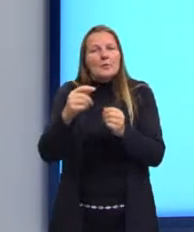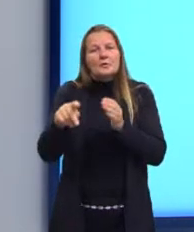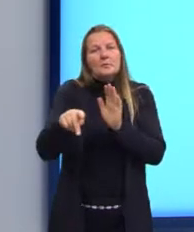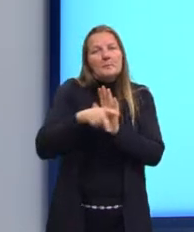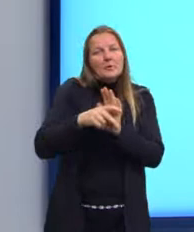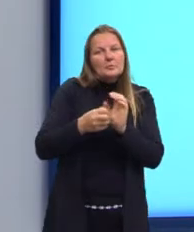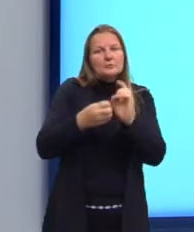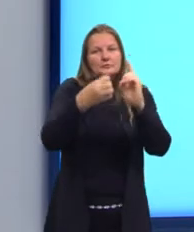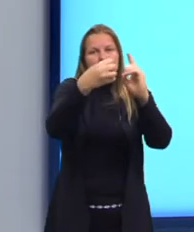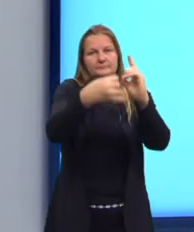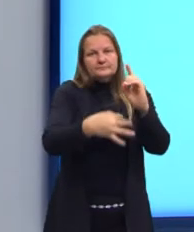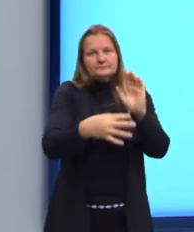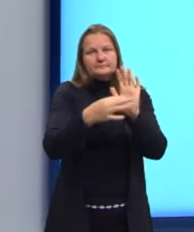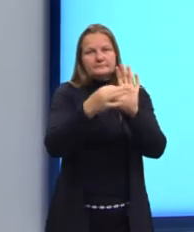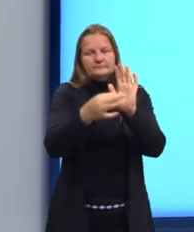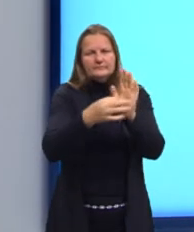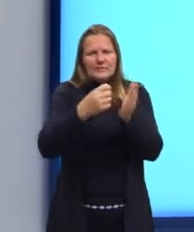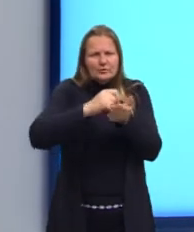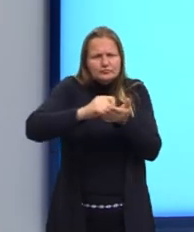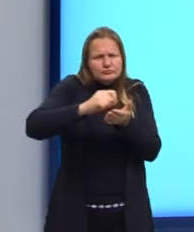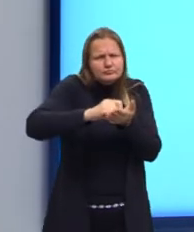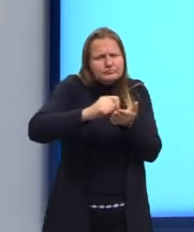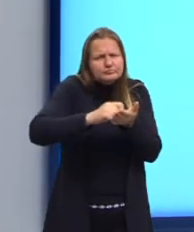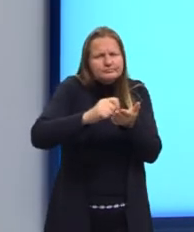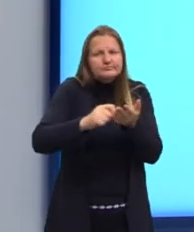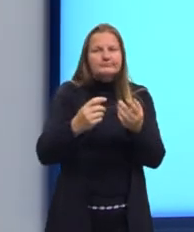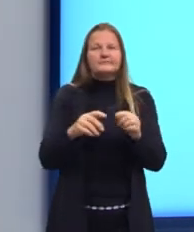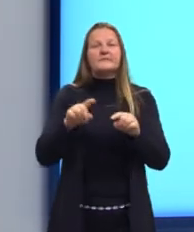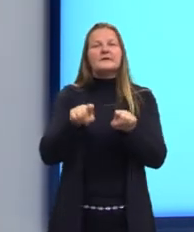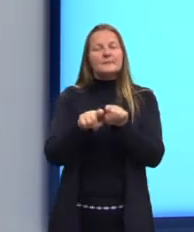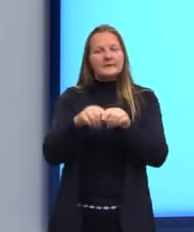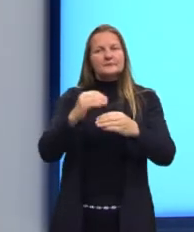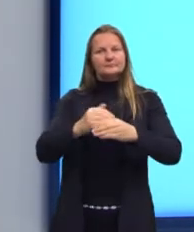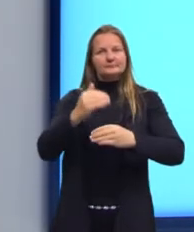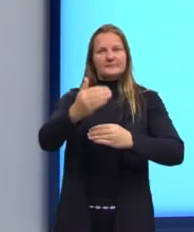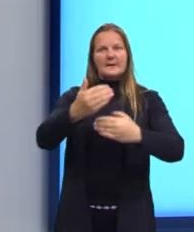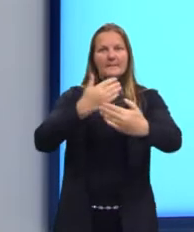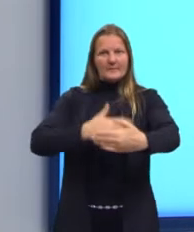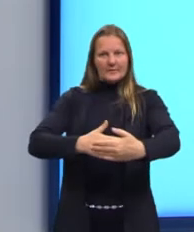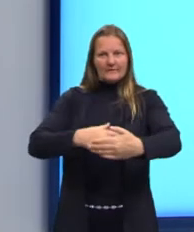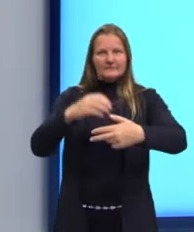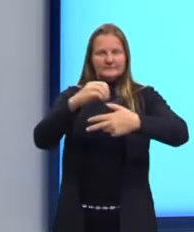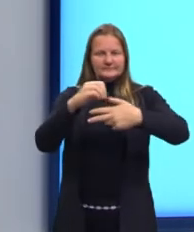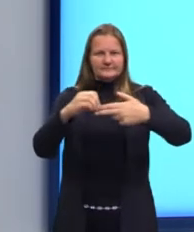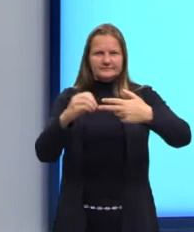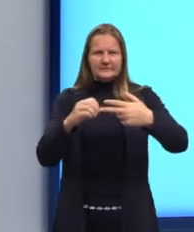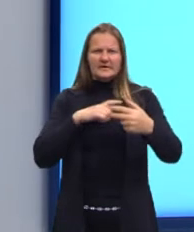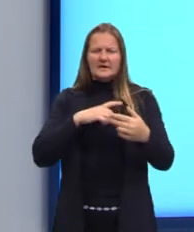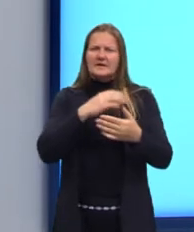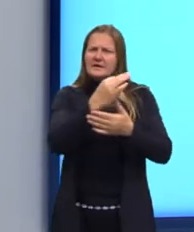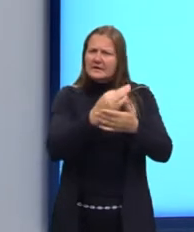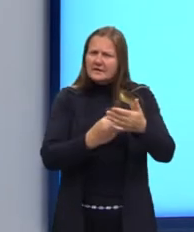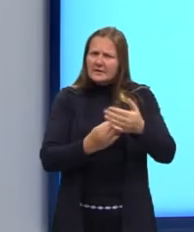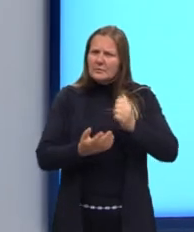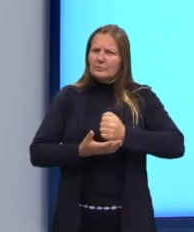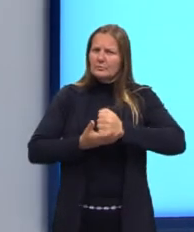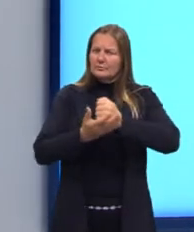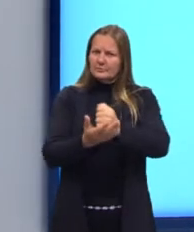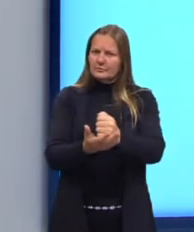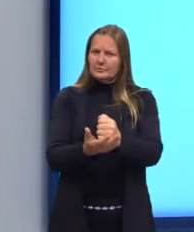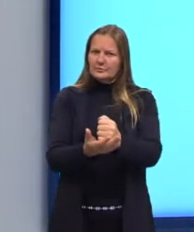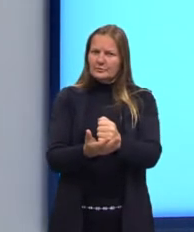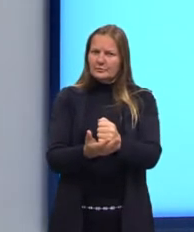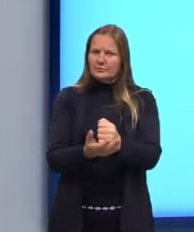dissertativo argumentativo Além disso na prova do Enem são utilizados textos de apoio que aparecem